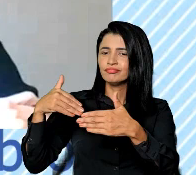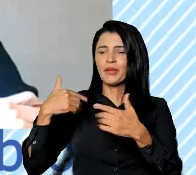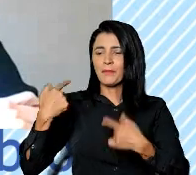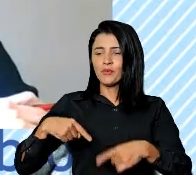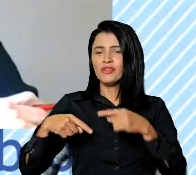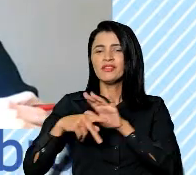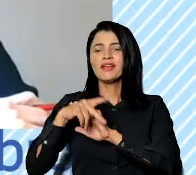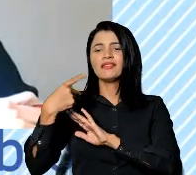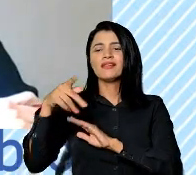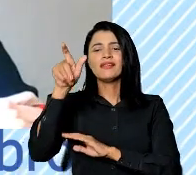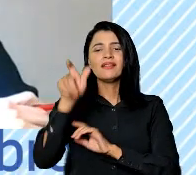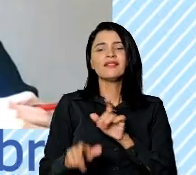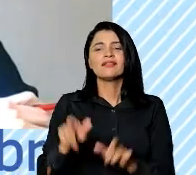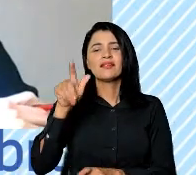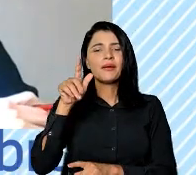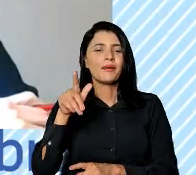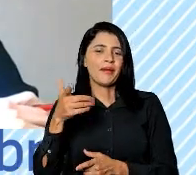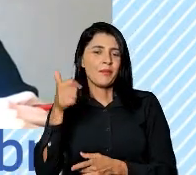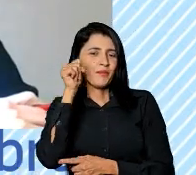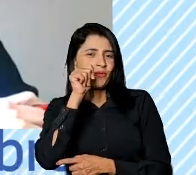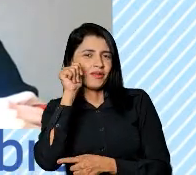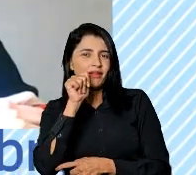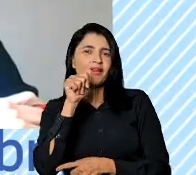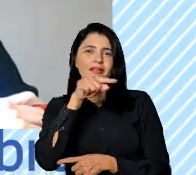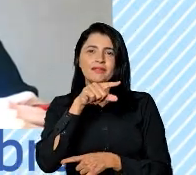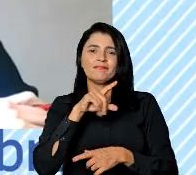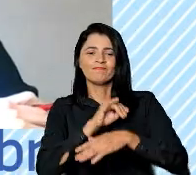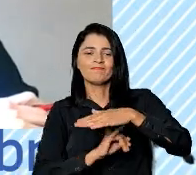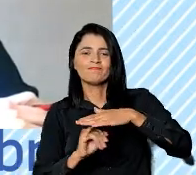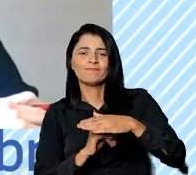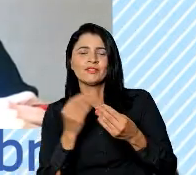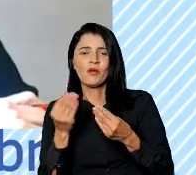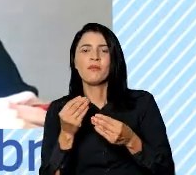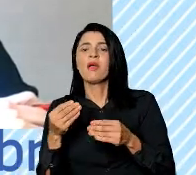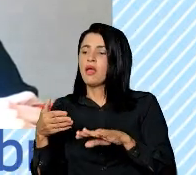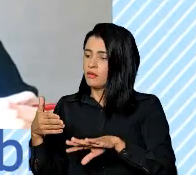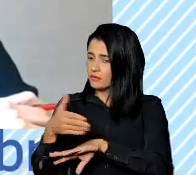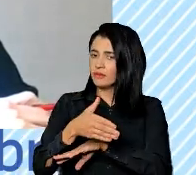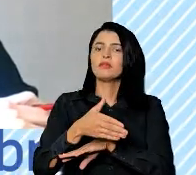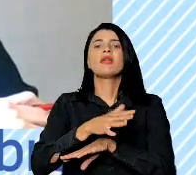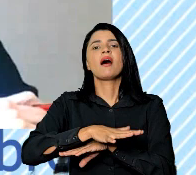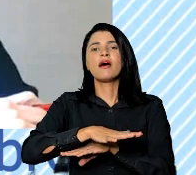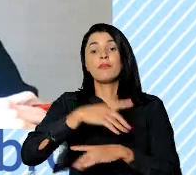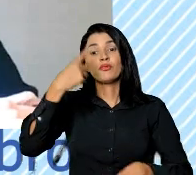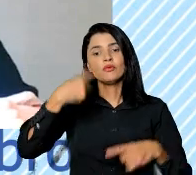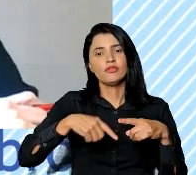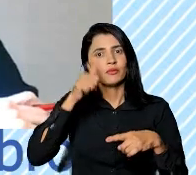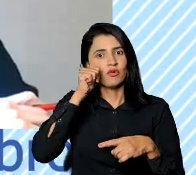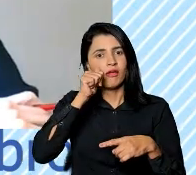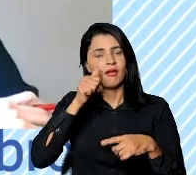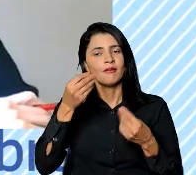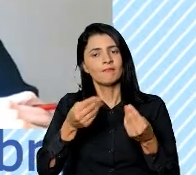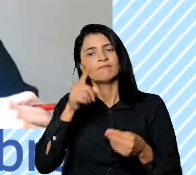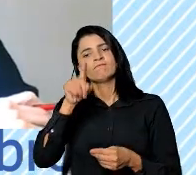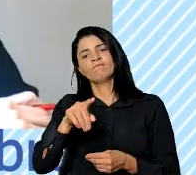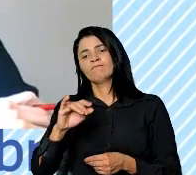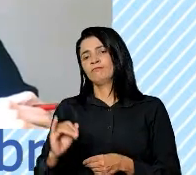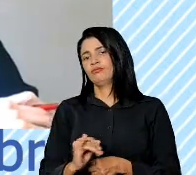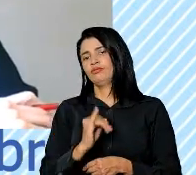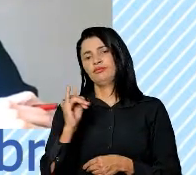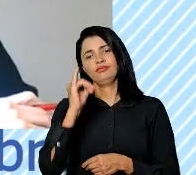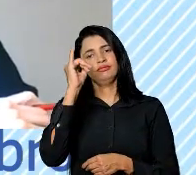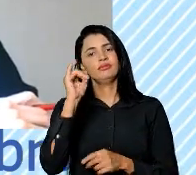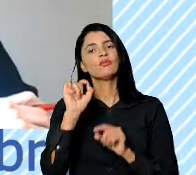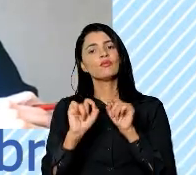dentro das casas institucionais do nosso país. A ocupação de mulheres na política, ela é um passo importante para que a